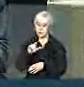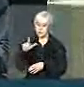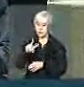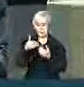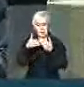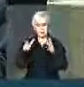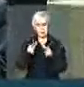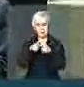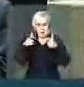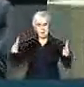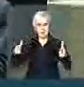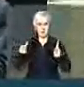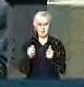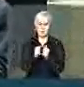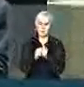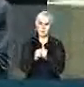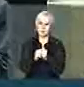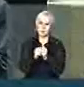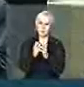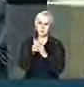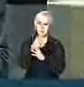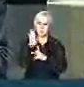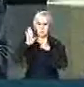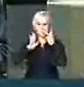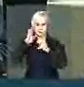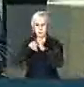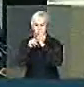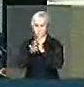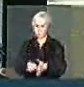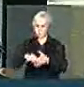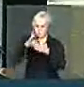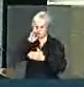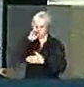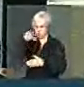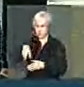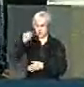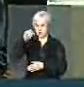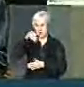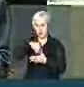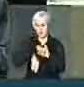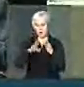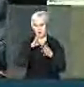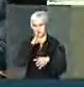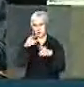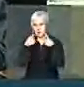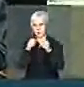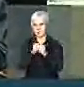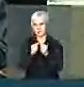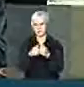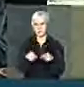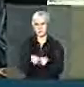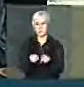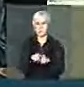esmagadora maioria das suas figuras públicas e dirigentes optaram pelo voto crítico em Dilma.